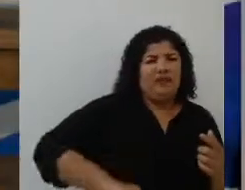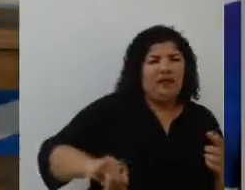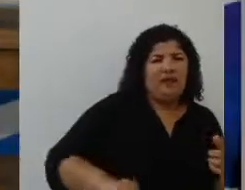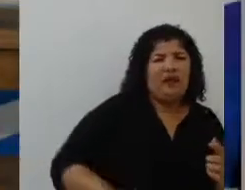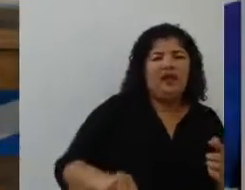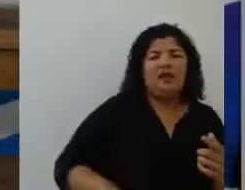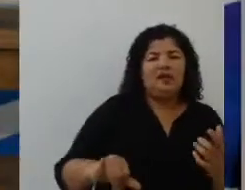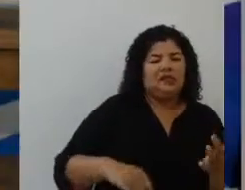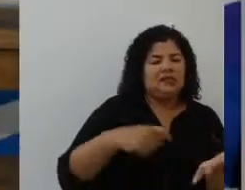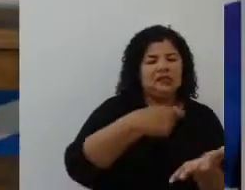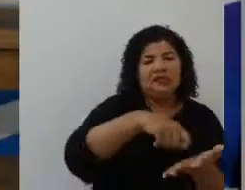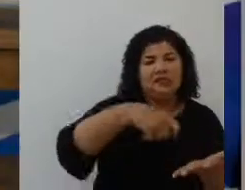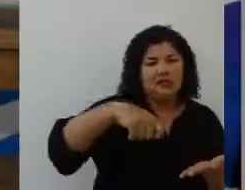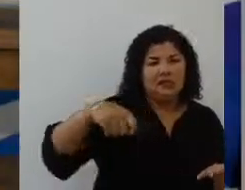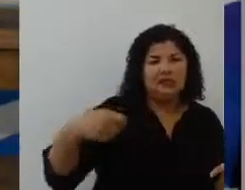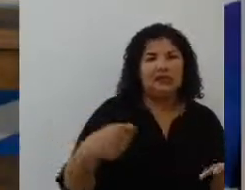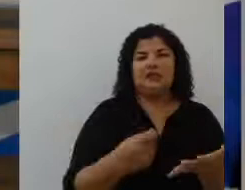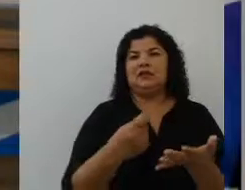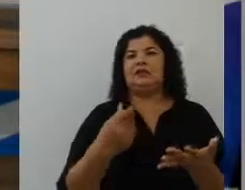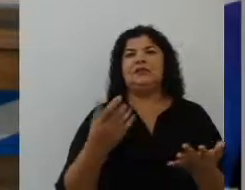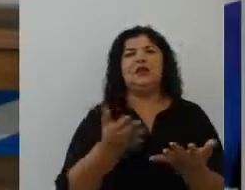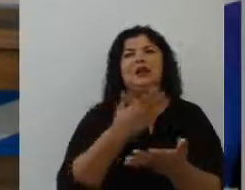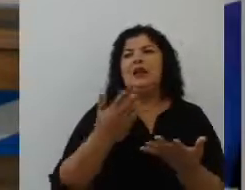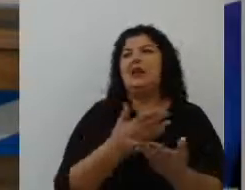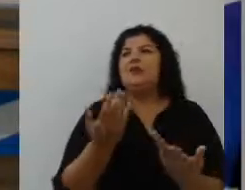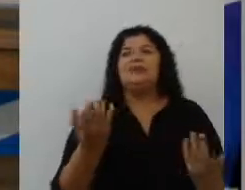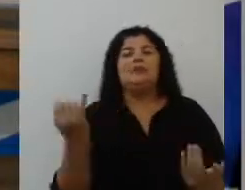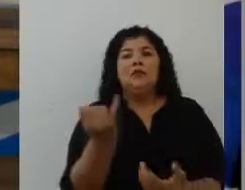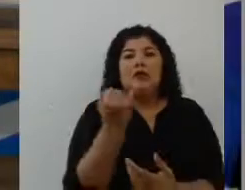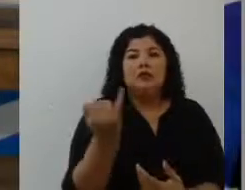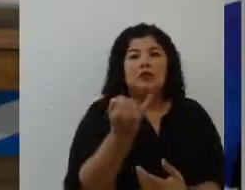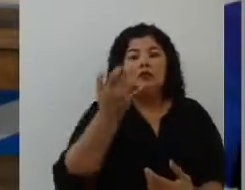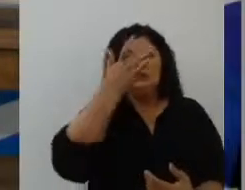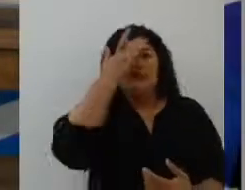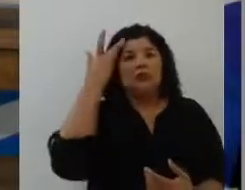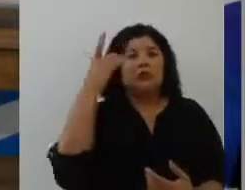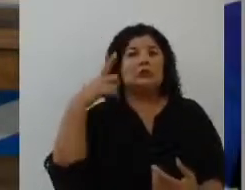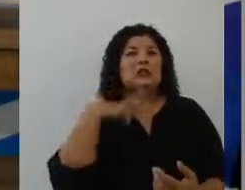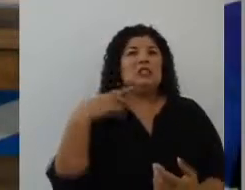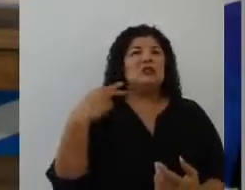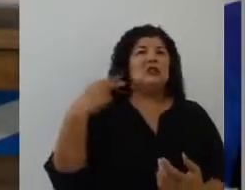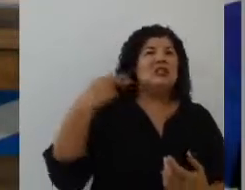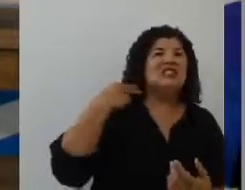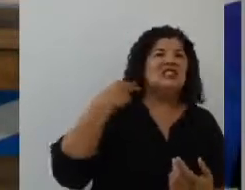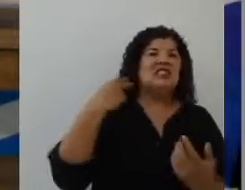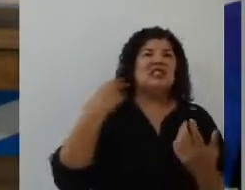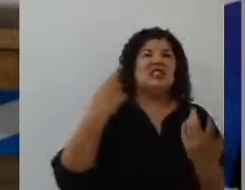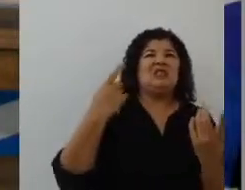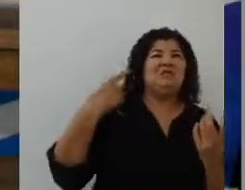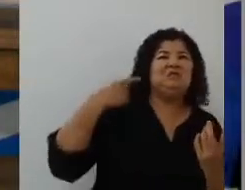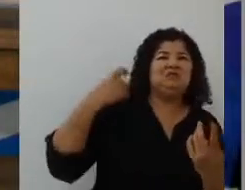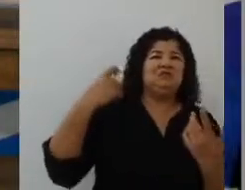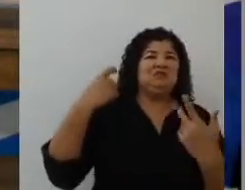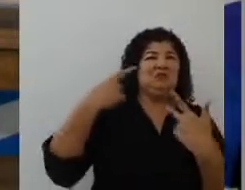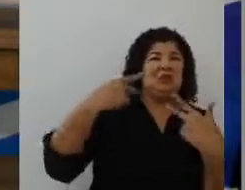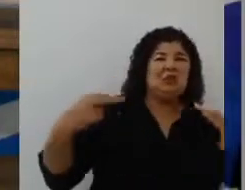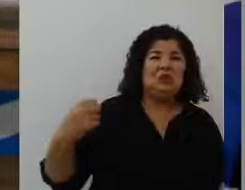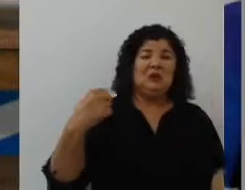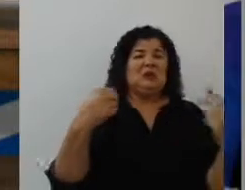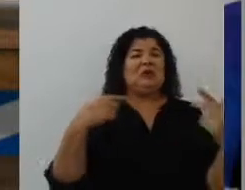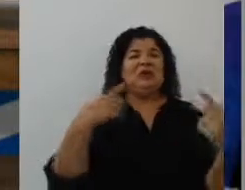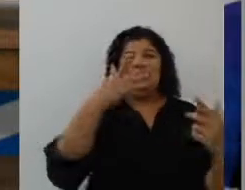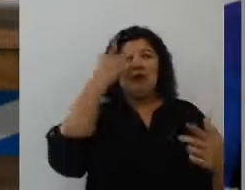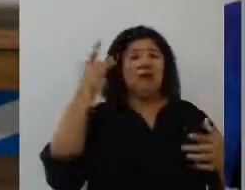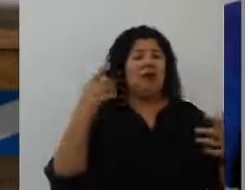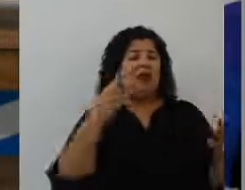um livro fenomenal, que causou, inclusive, suicídio em massa, né? Se você quiser ler, boa sorte. Depois não vai se matar e vai dizer que foi eu que mandei. Não tem nada a ver com